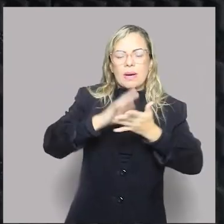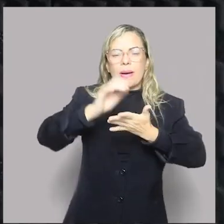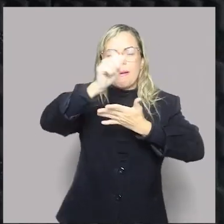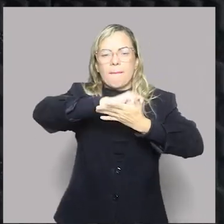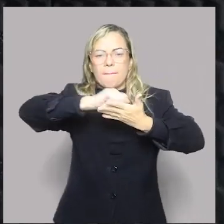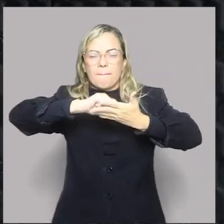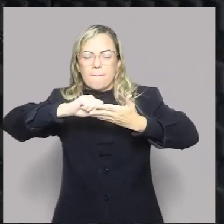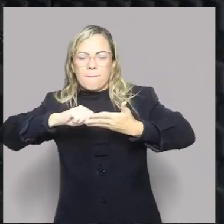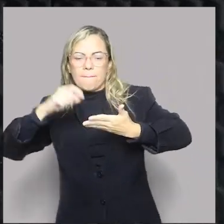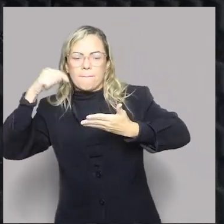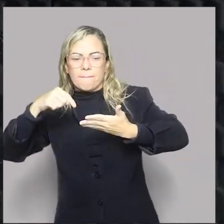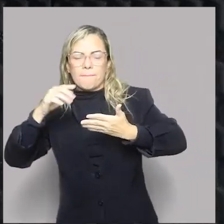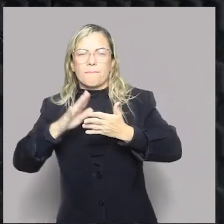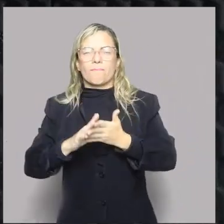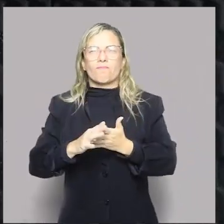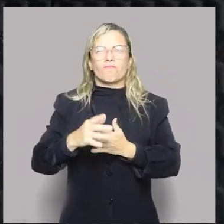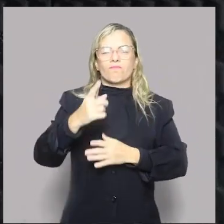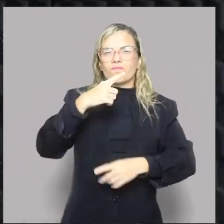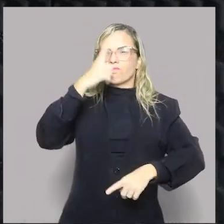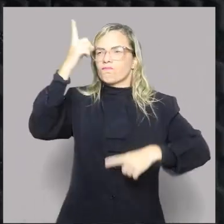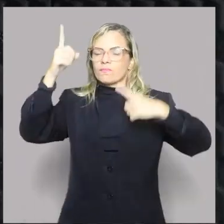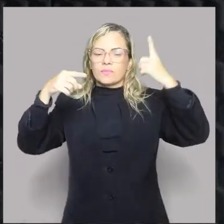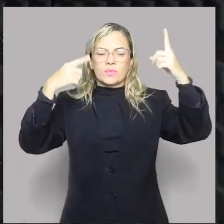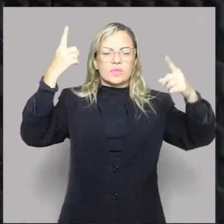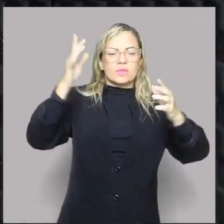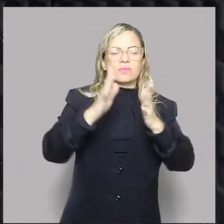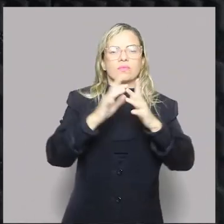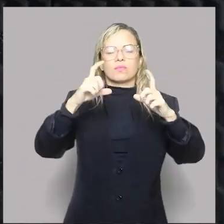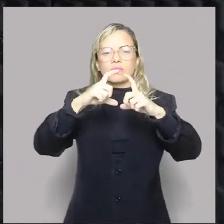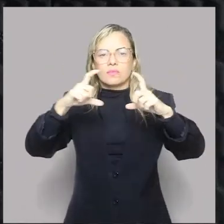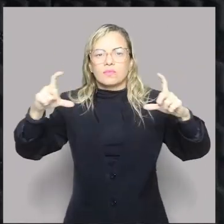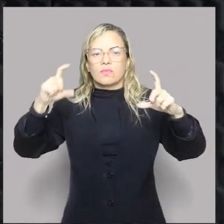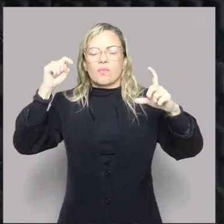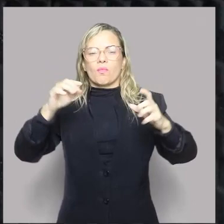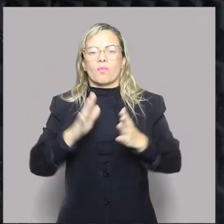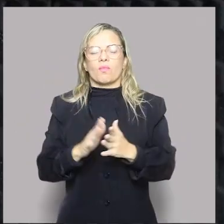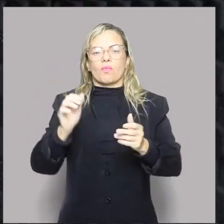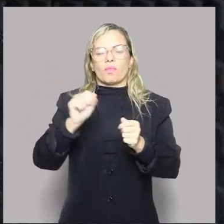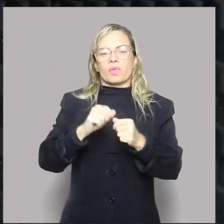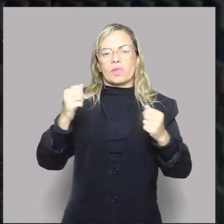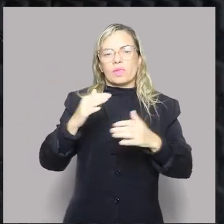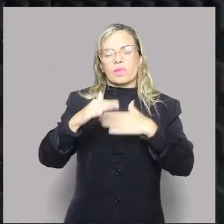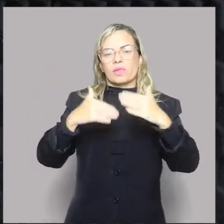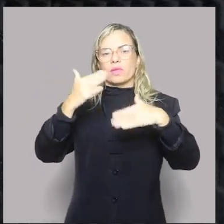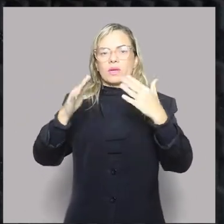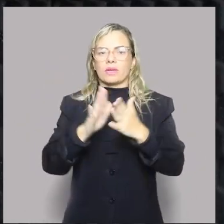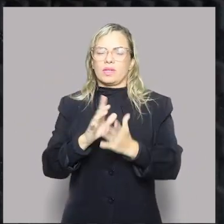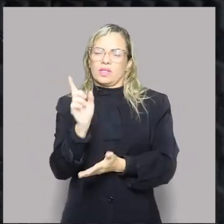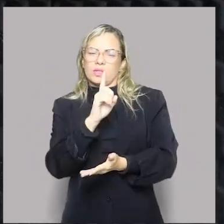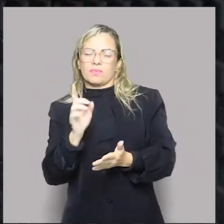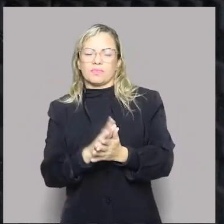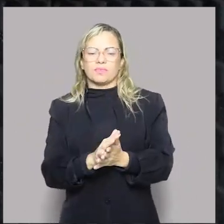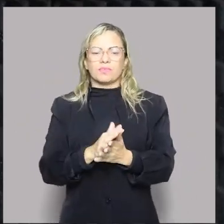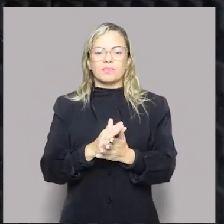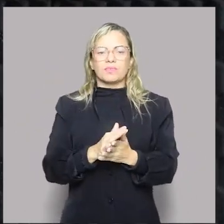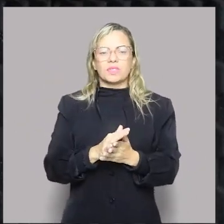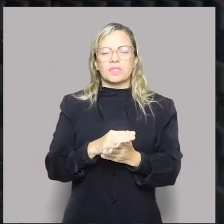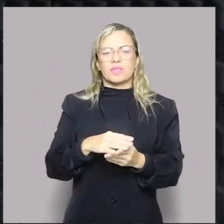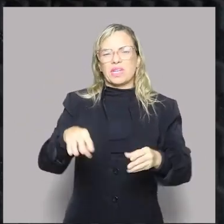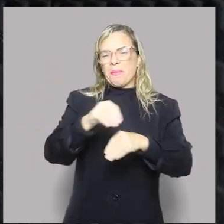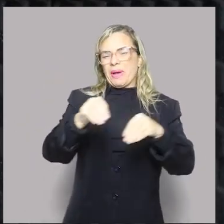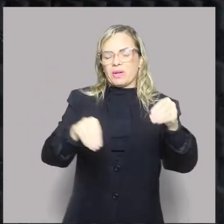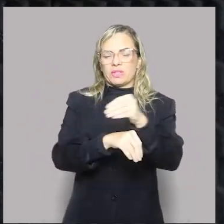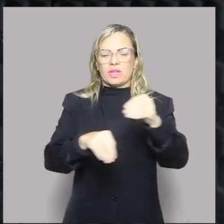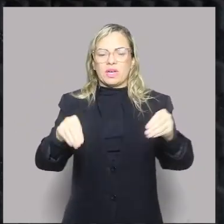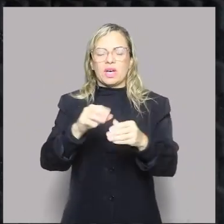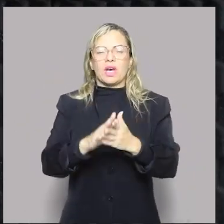precisa conter parágrafos bem construídos, precisa deixar margem, ou seja, precisa dar espaço para a sua abordagem.